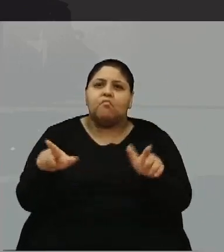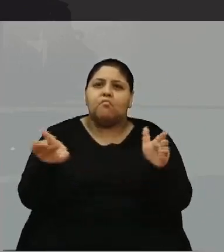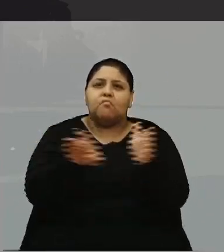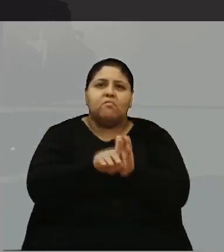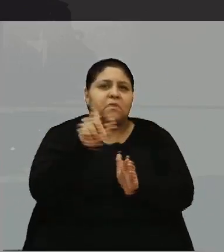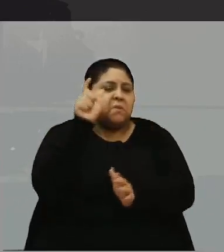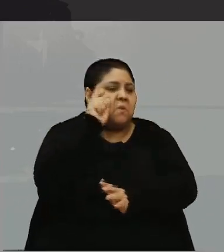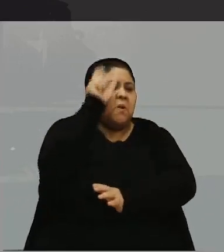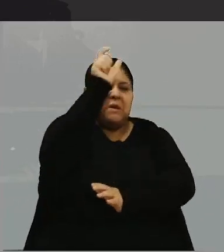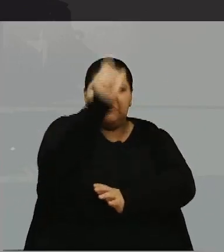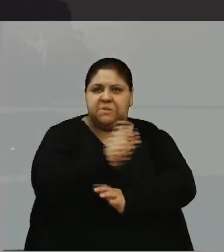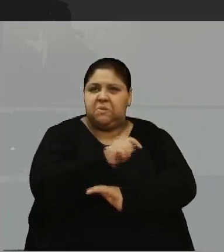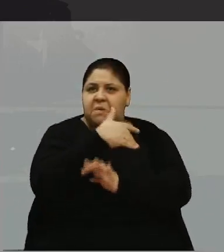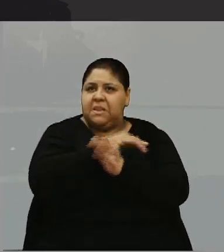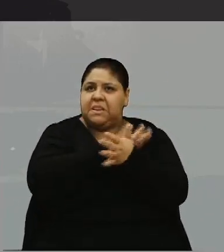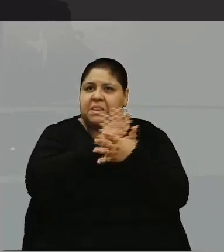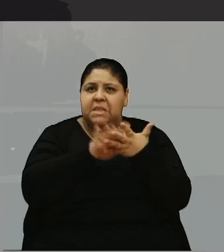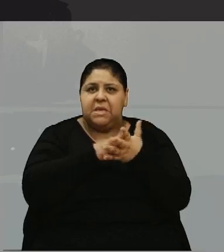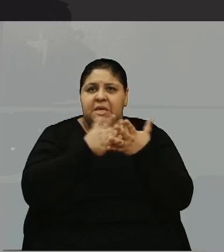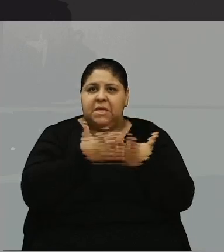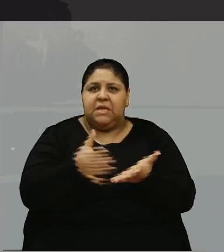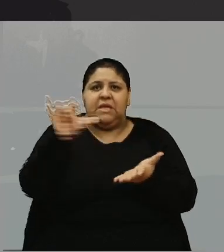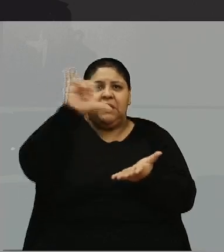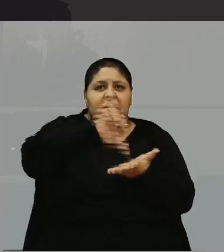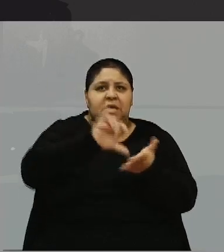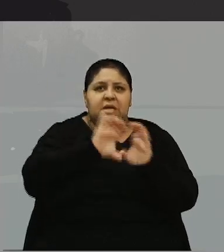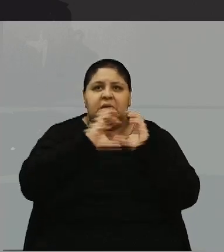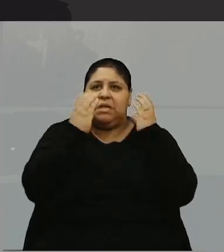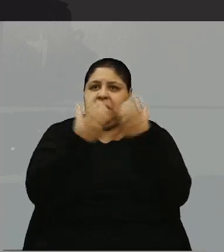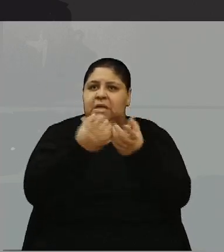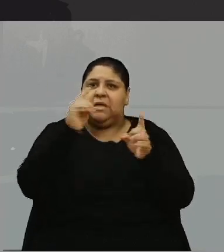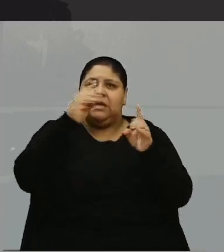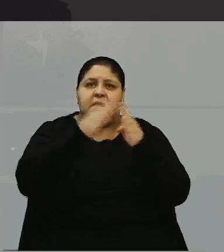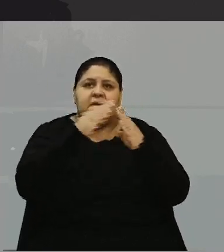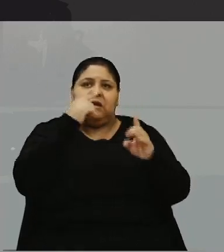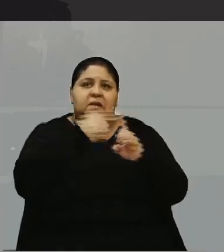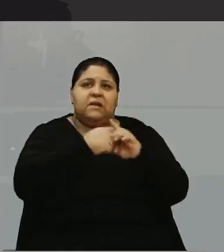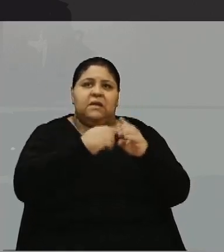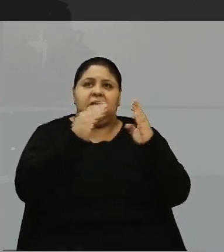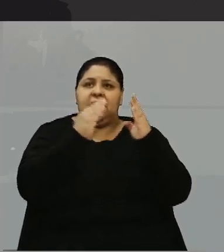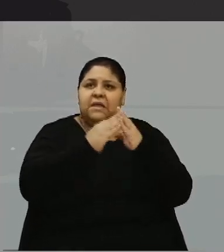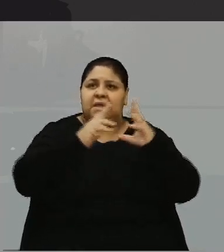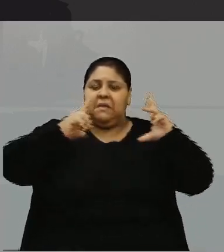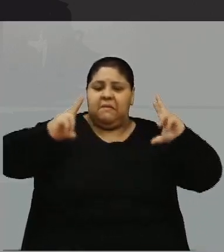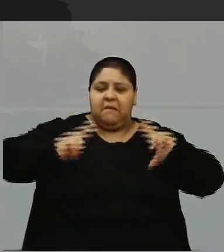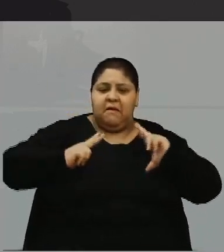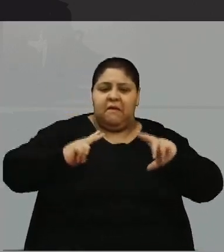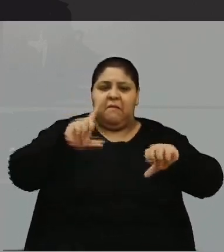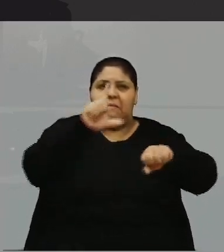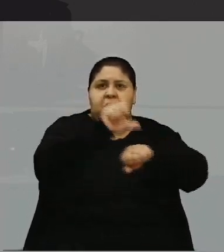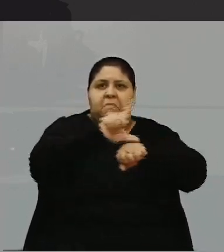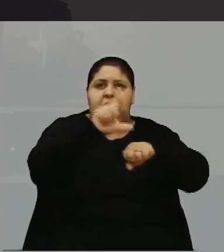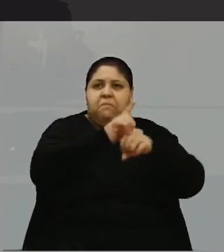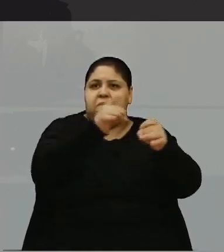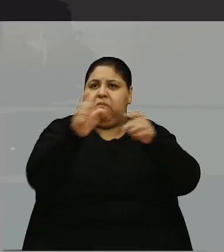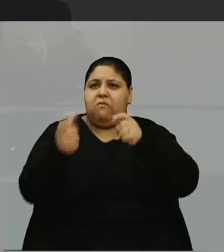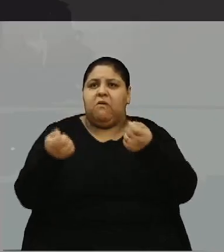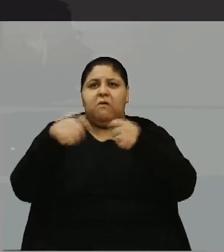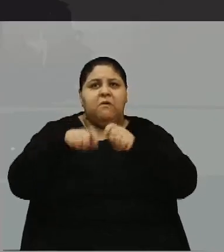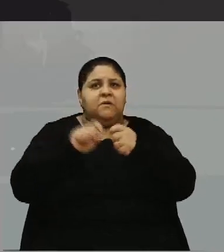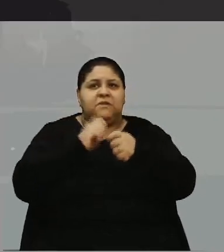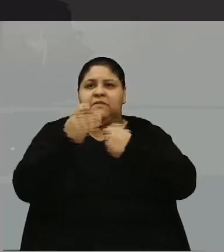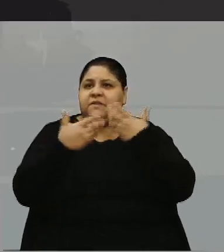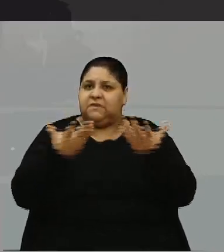quem que é ou de quem que era. É centro comunitário, é igreja, é casa particular, é comércio, é o que precisar fazer a gente